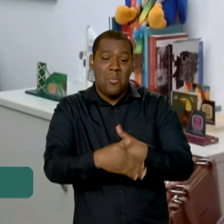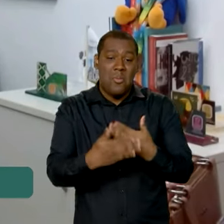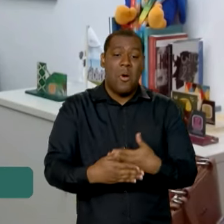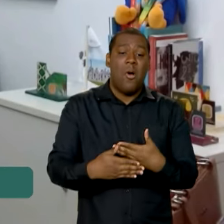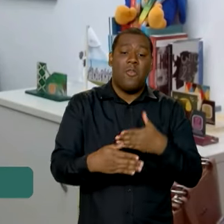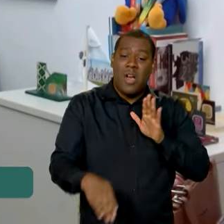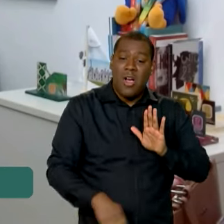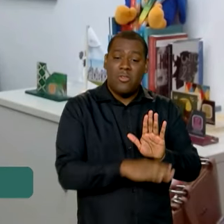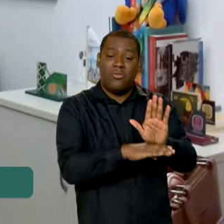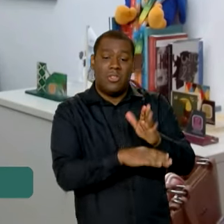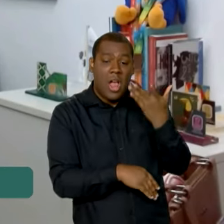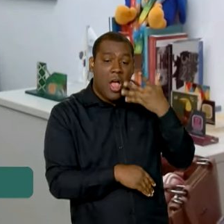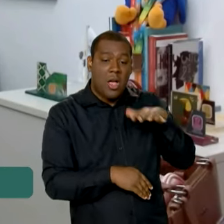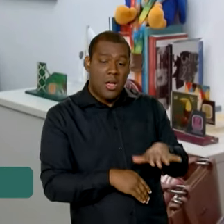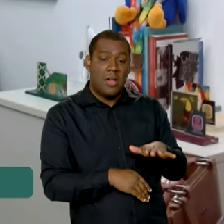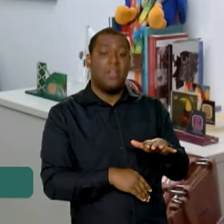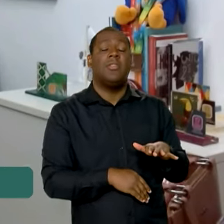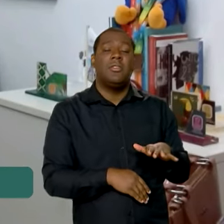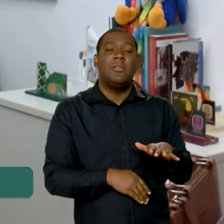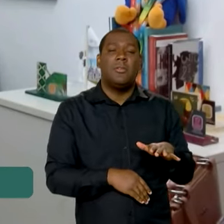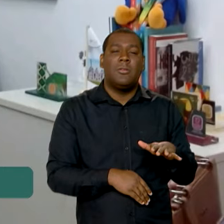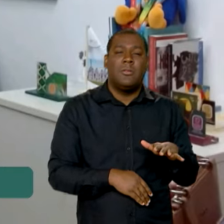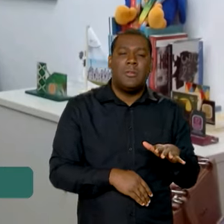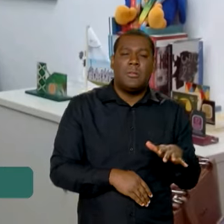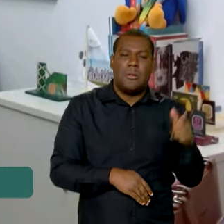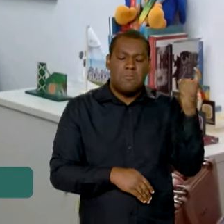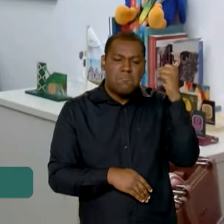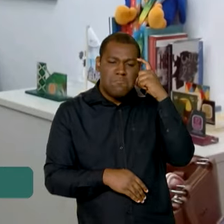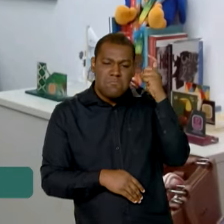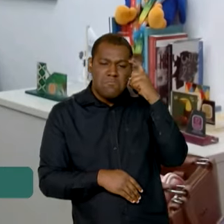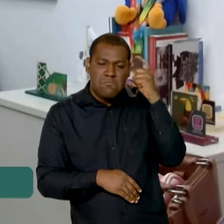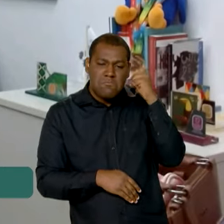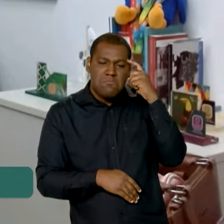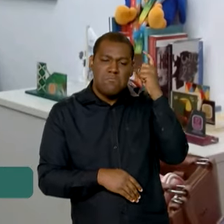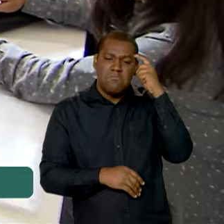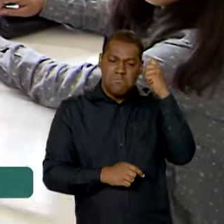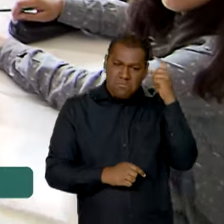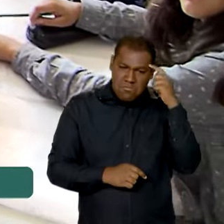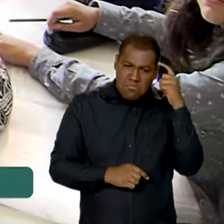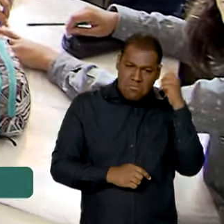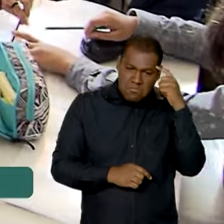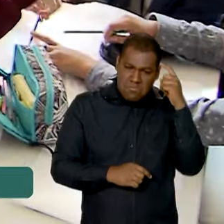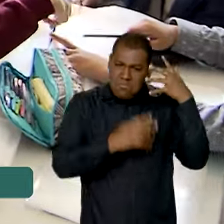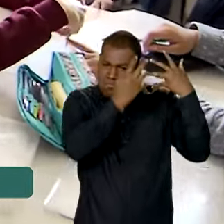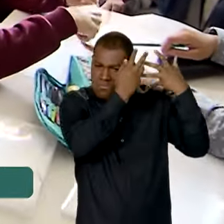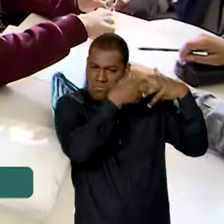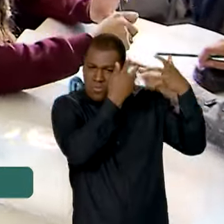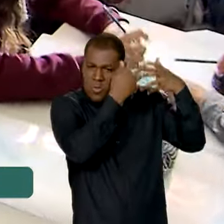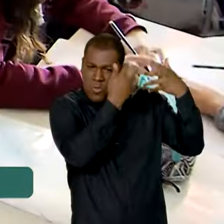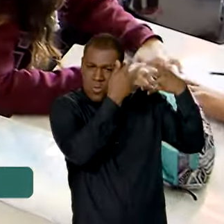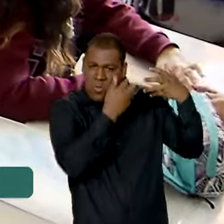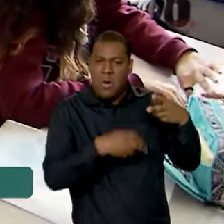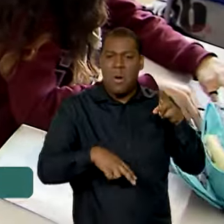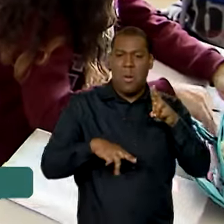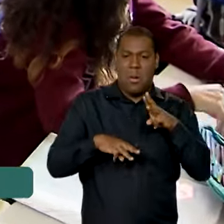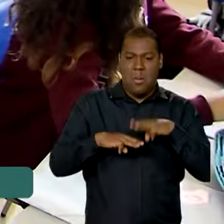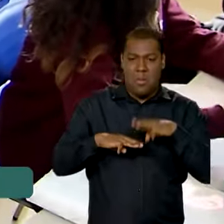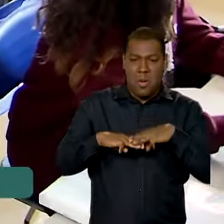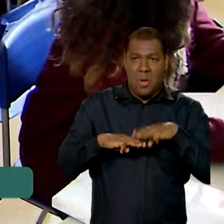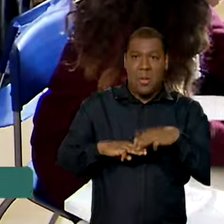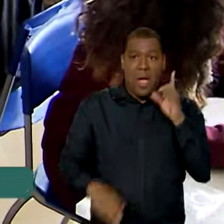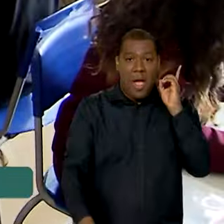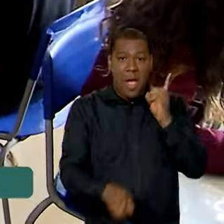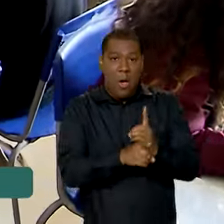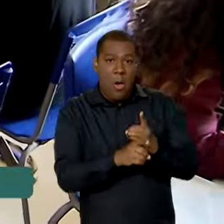criança desenvolve, ela tem que desenvolver o raciocínio lógico e a criatividade dela. E é aí onde a gente descobre grandes